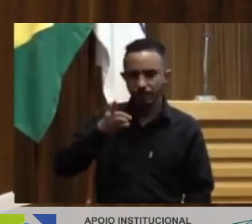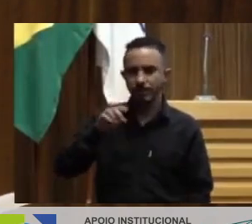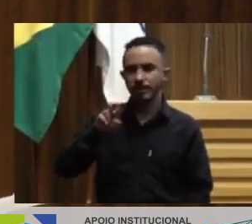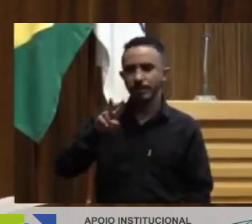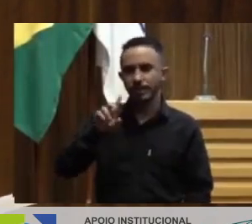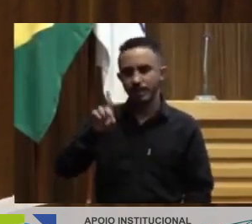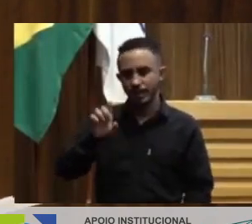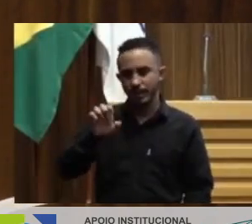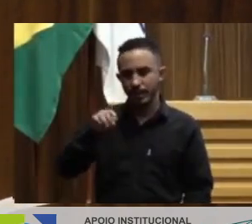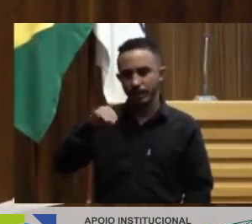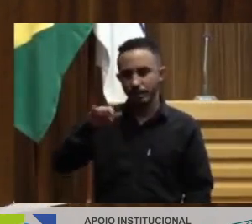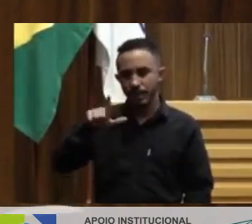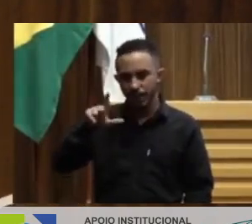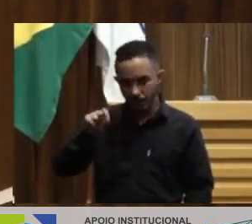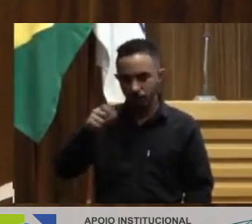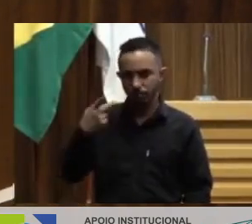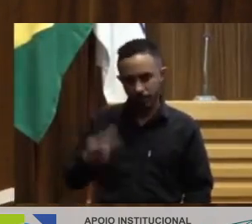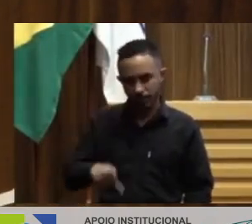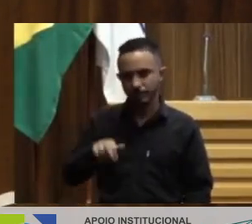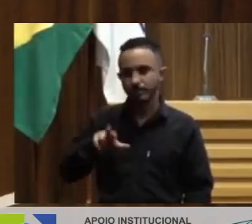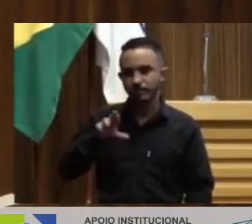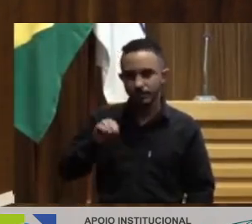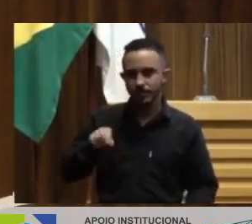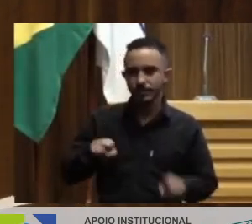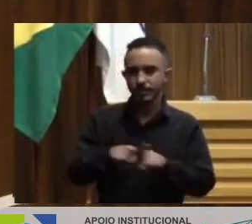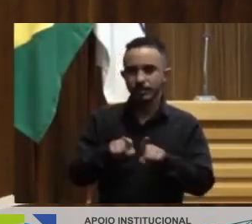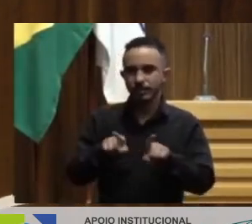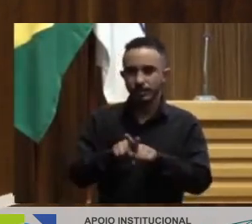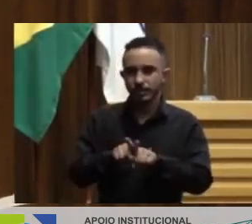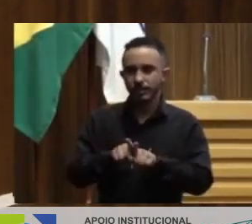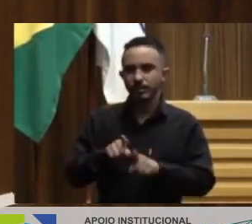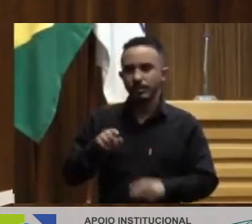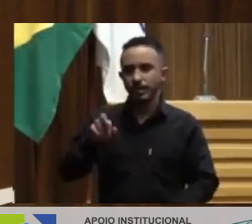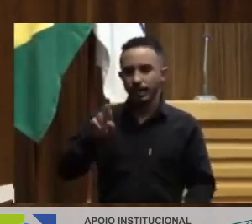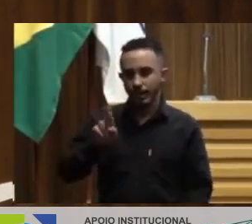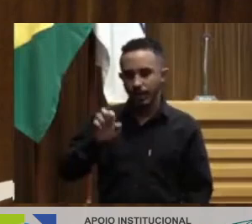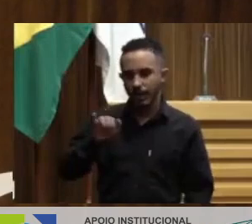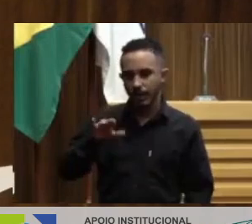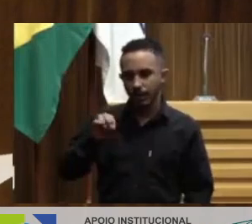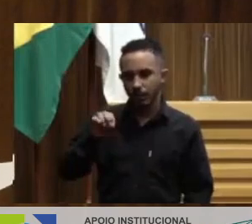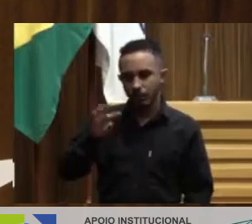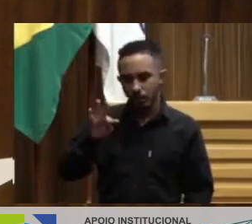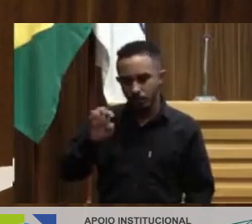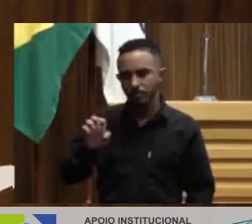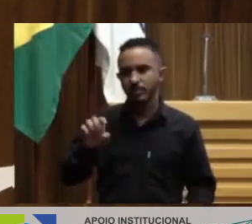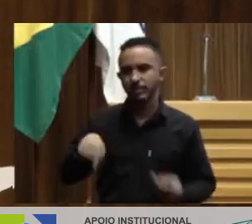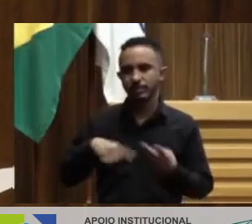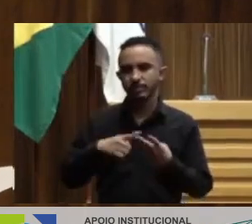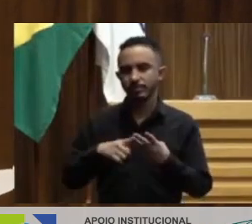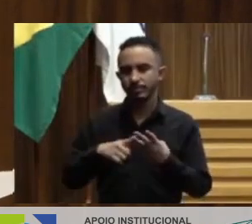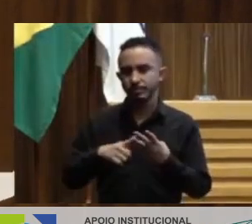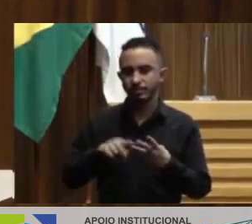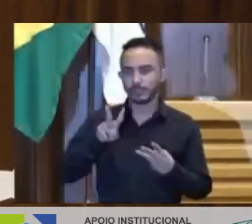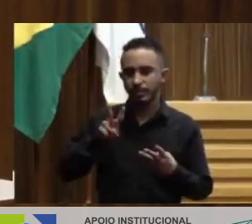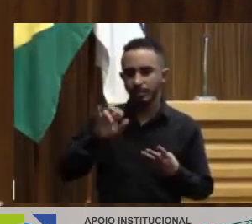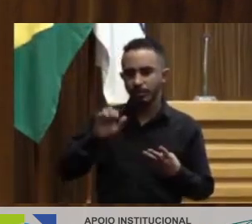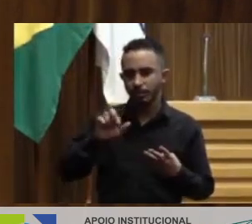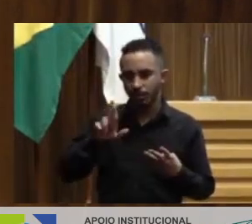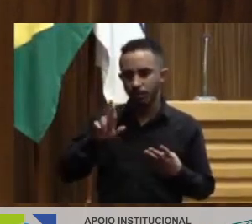Mello, que é da Casa, o deputado federal Raimon, o deputado federal Dr. Vitor